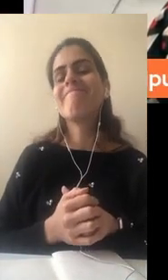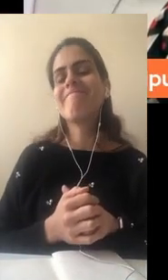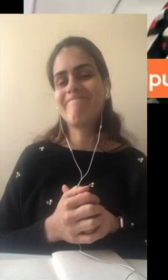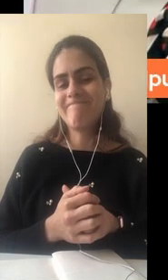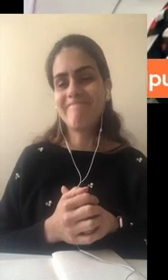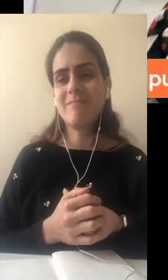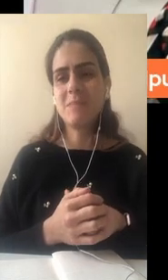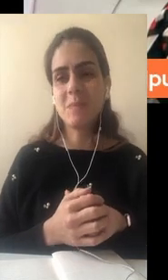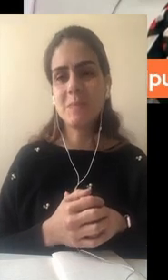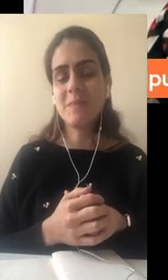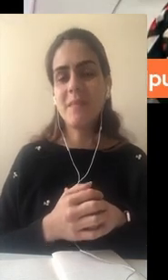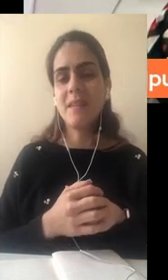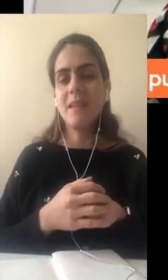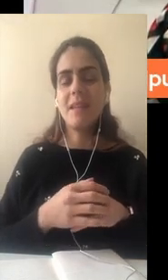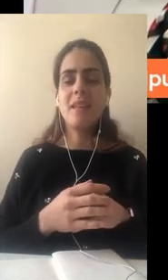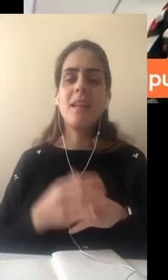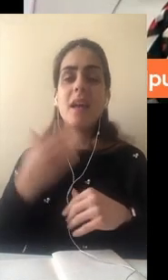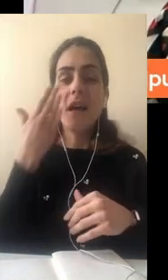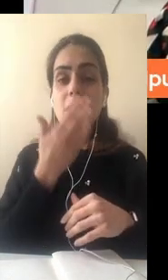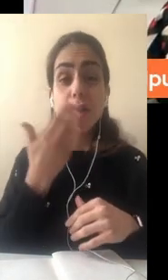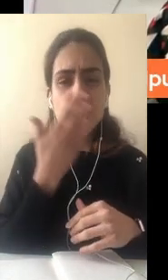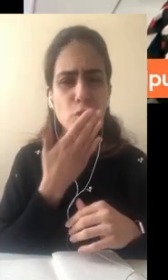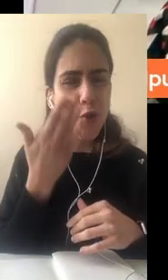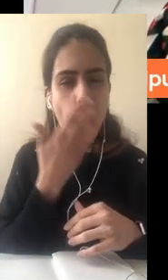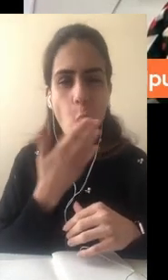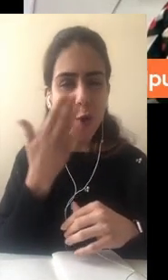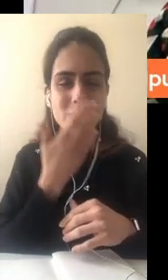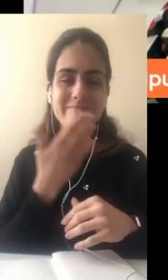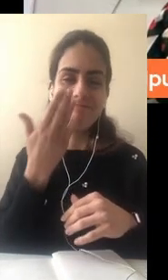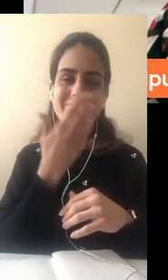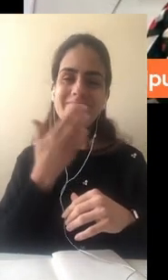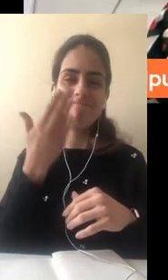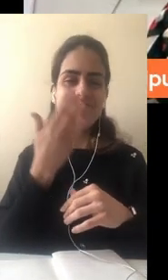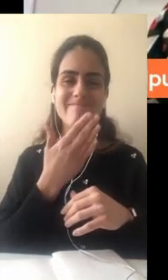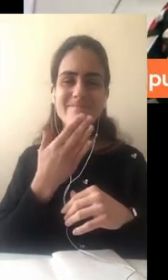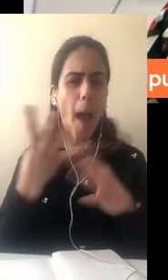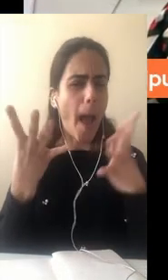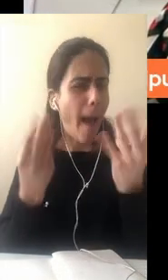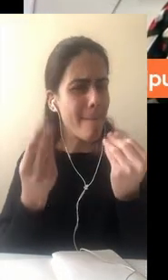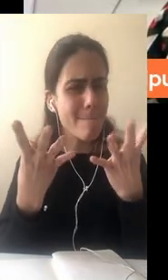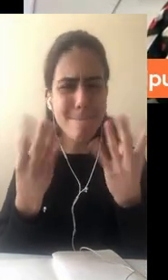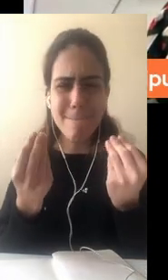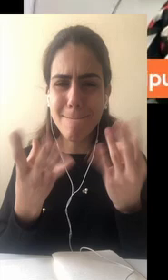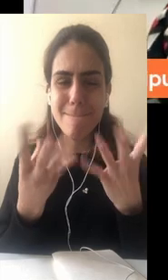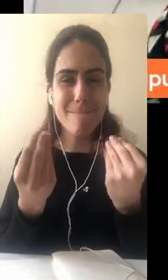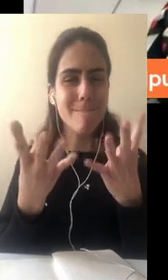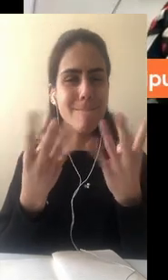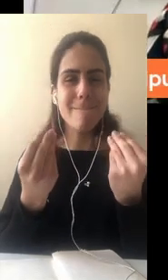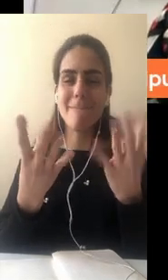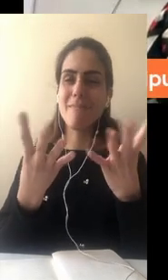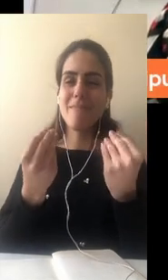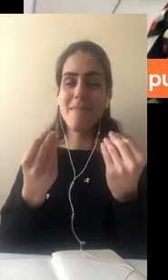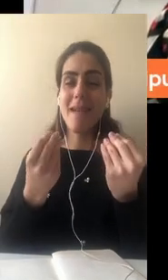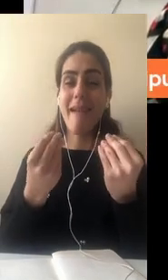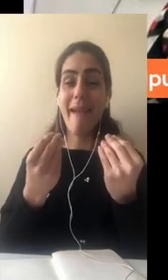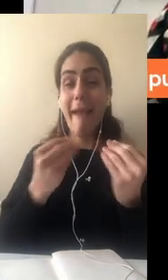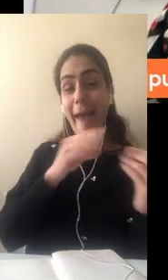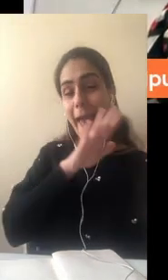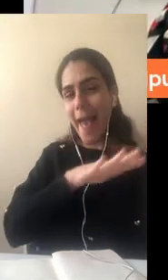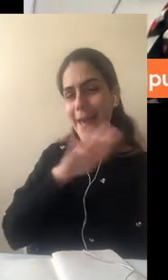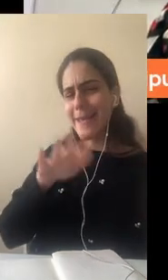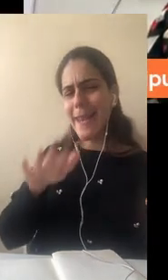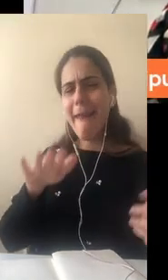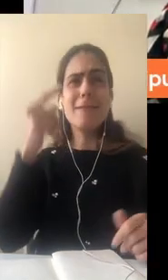eu encho de doce açúcar para poder fazer com que ele faça uma relação